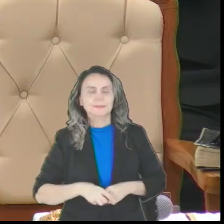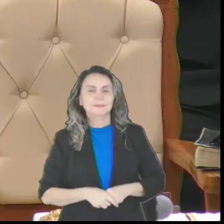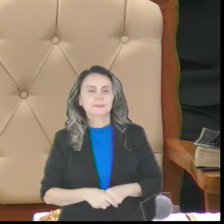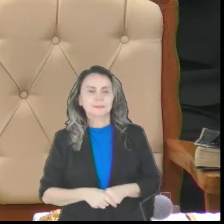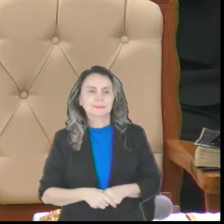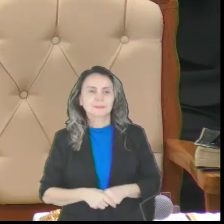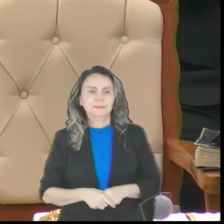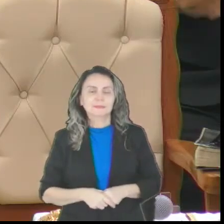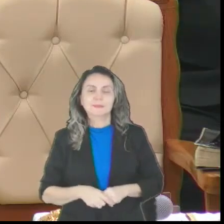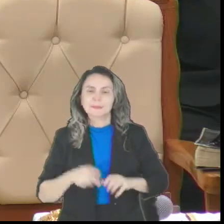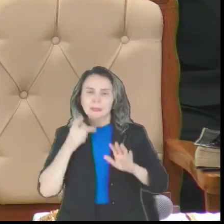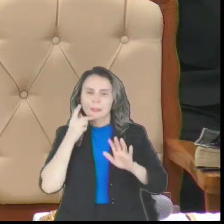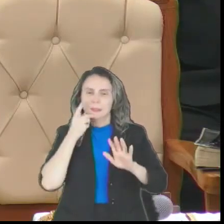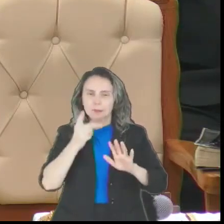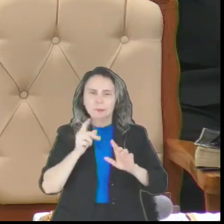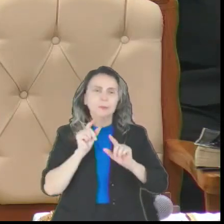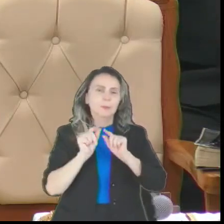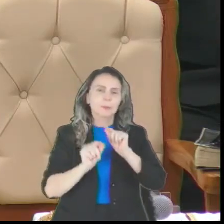a profecia é: